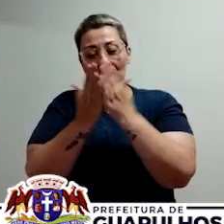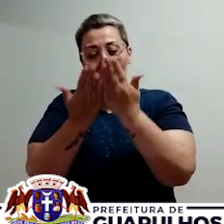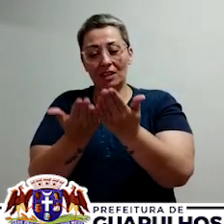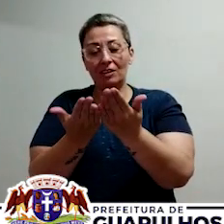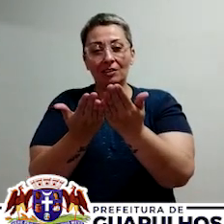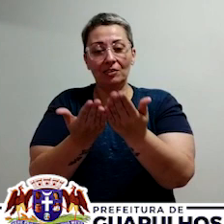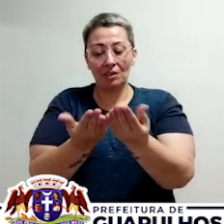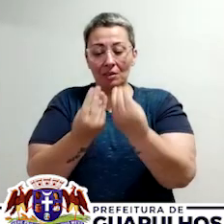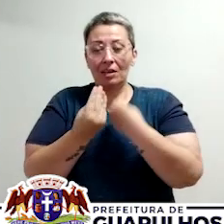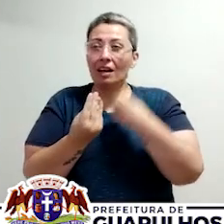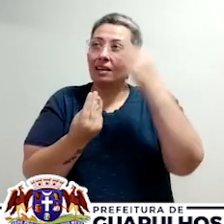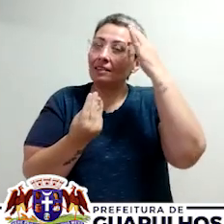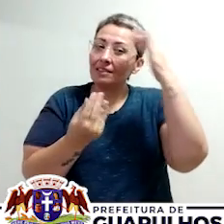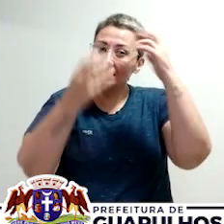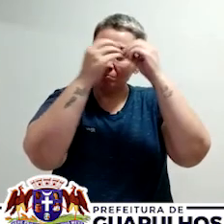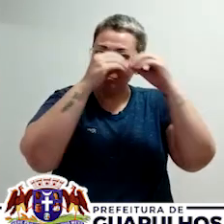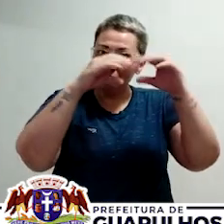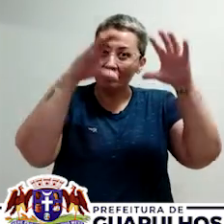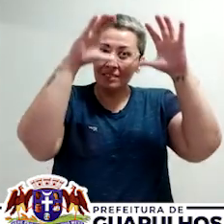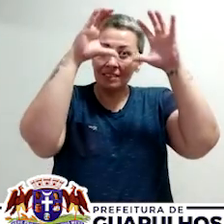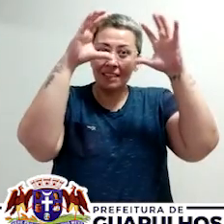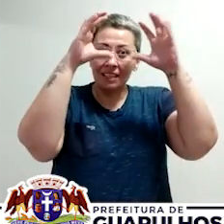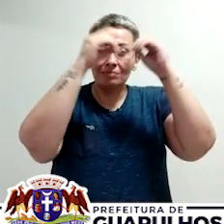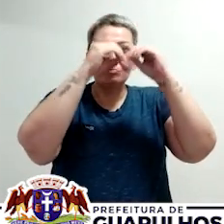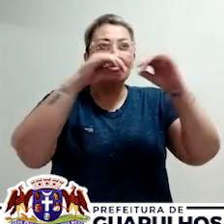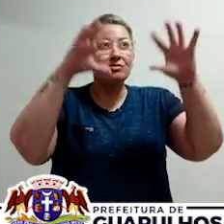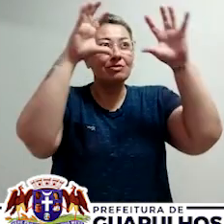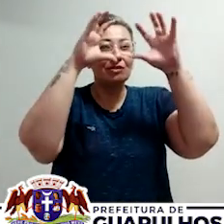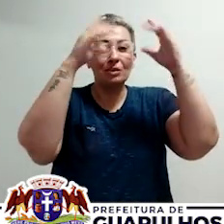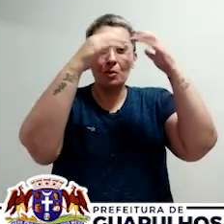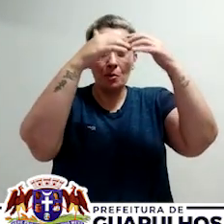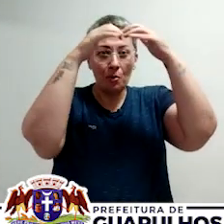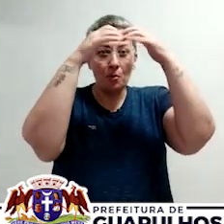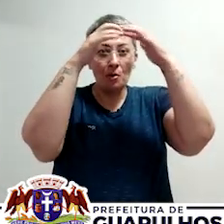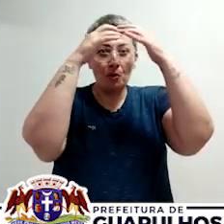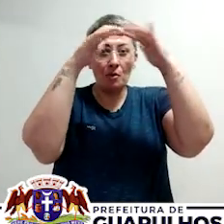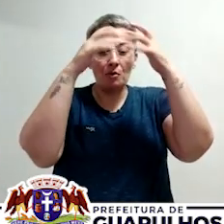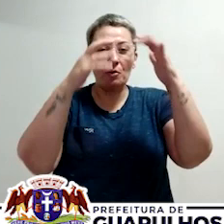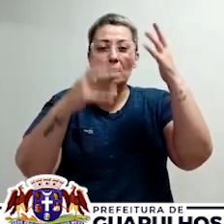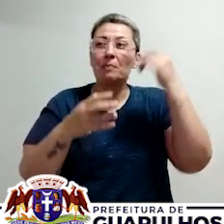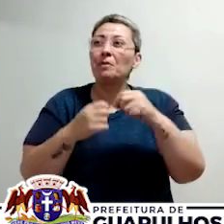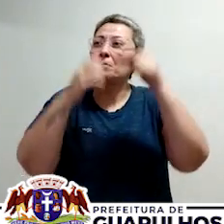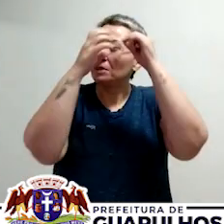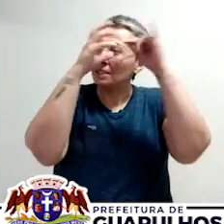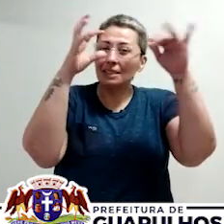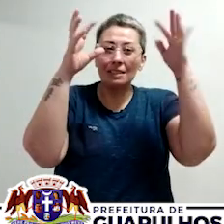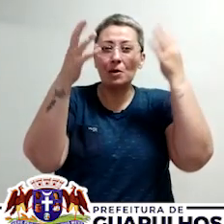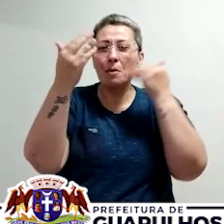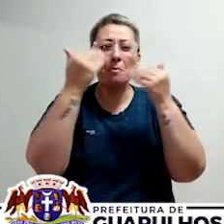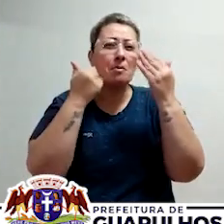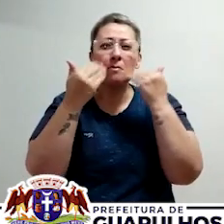agora alimentava a minha imaginação. Todo dia, a minha imaginação comia,